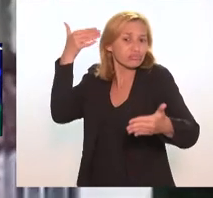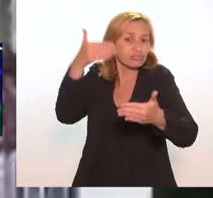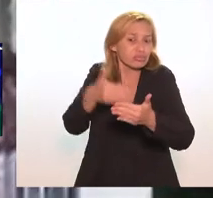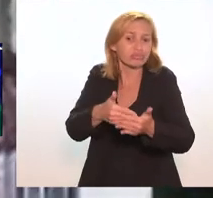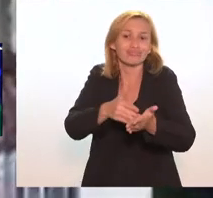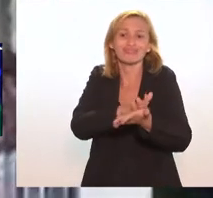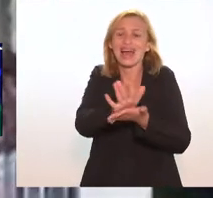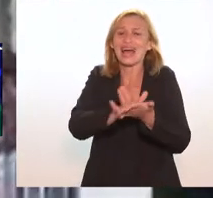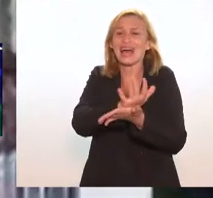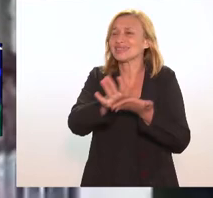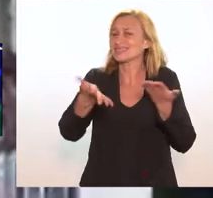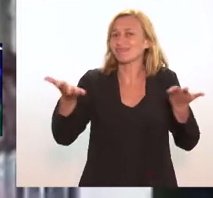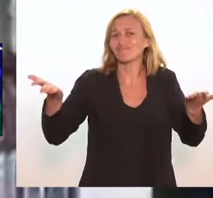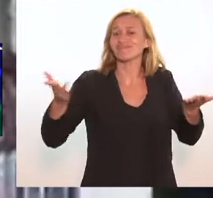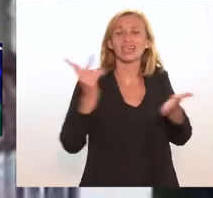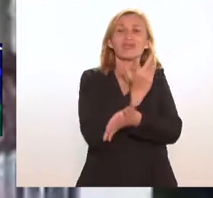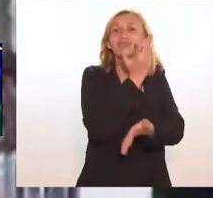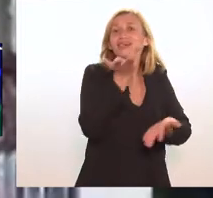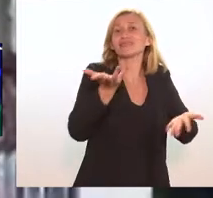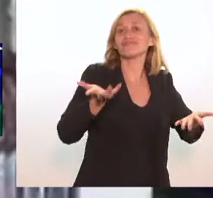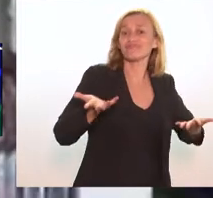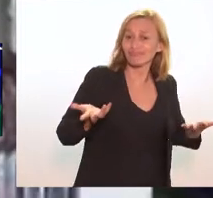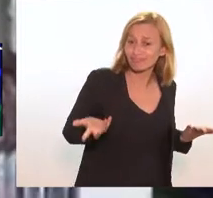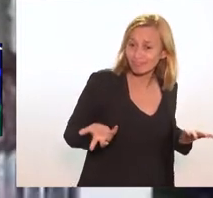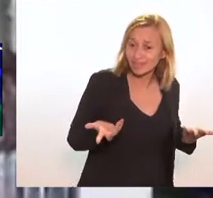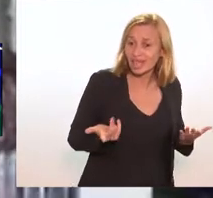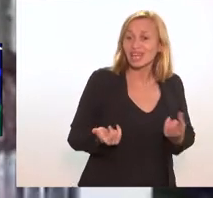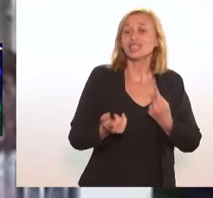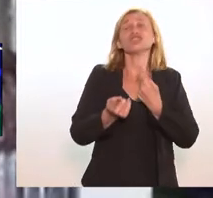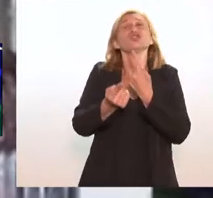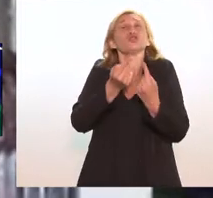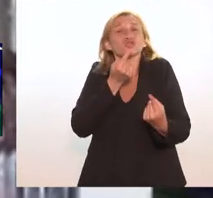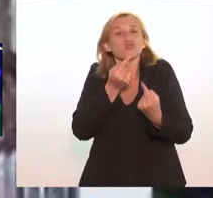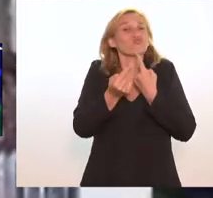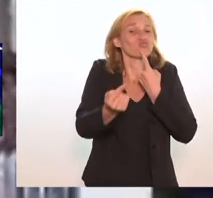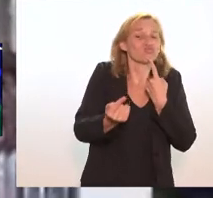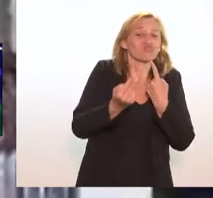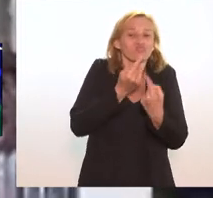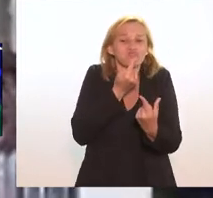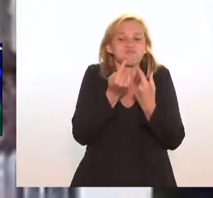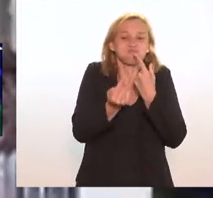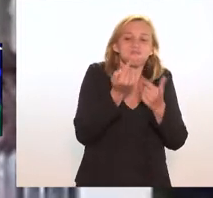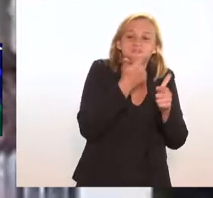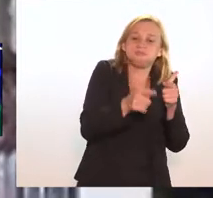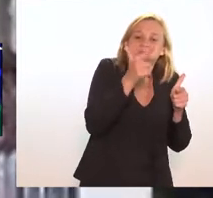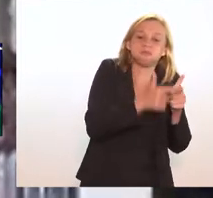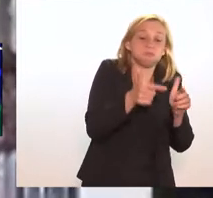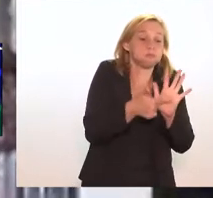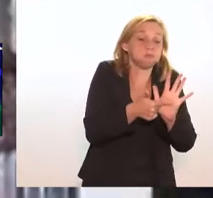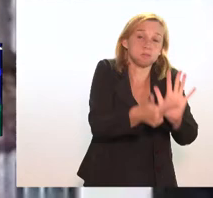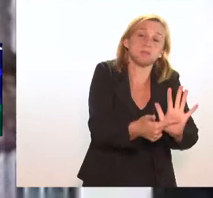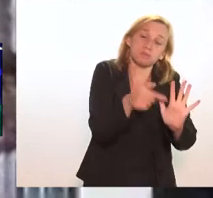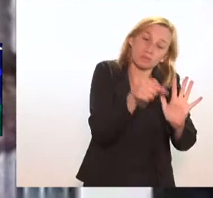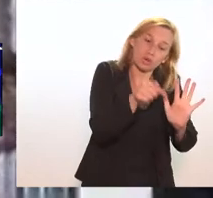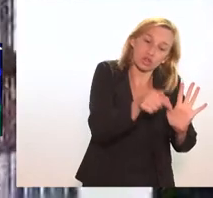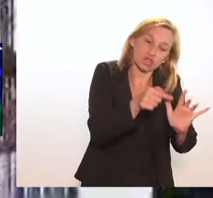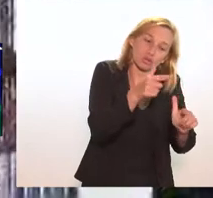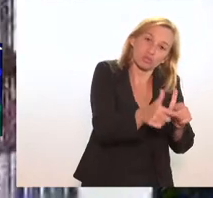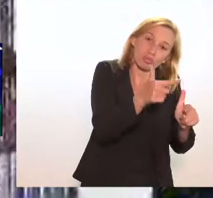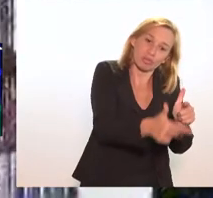que acontece é o seguinte, a gente discute os problemas, identifica os